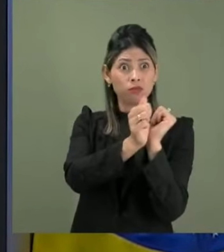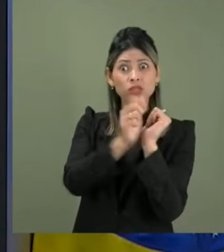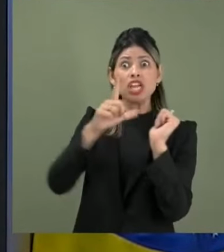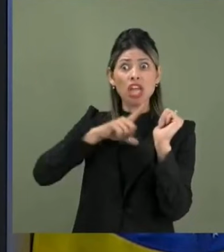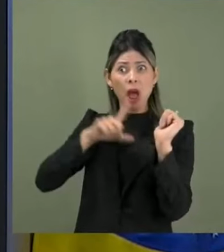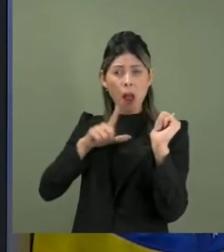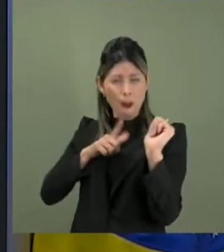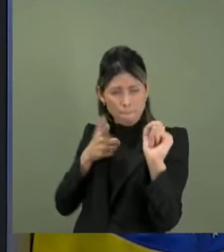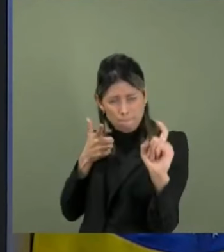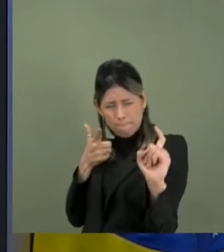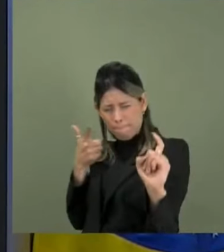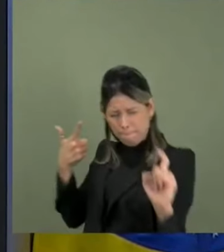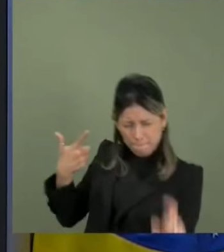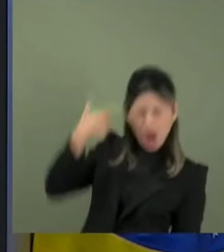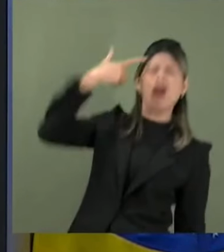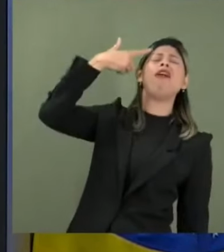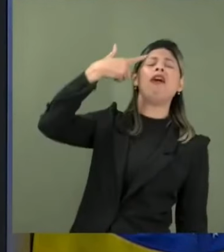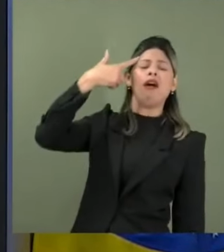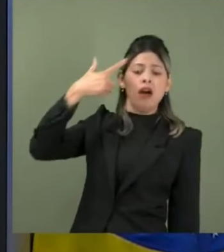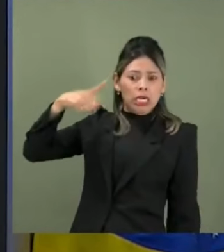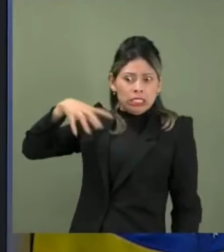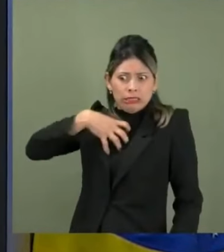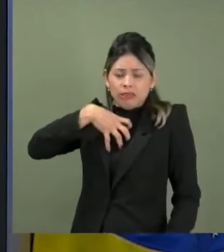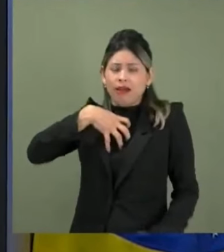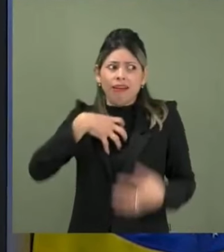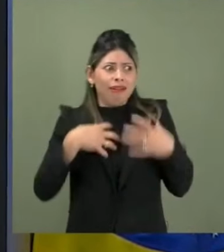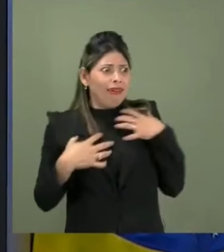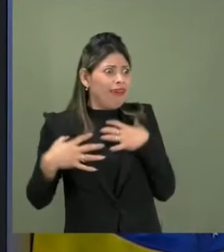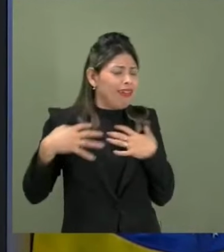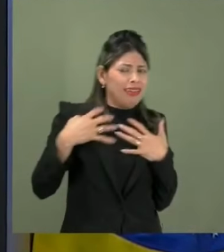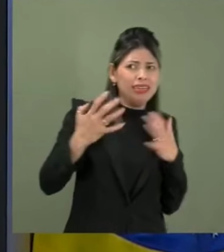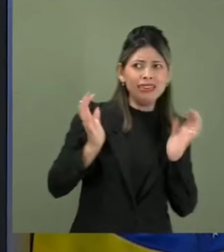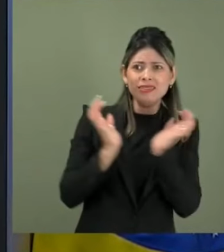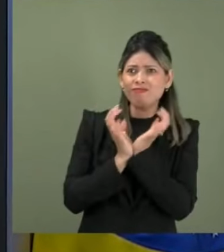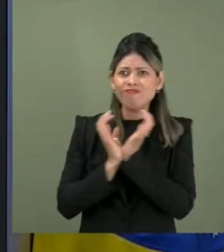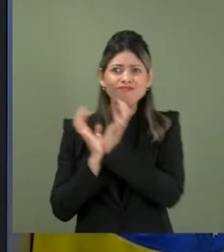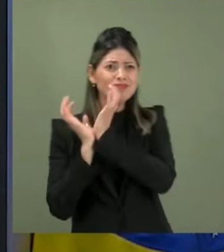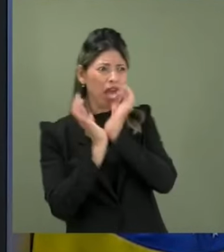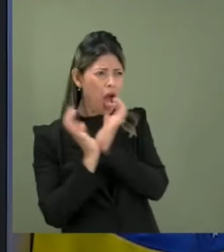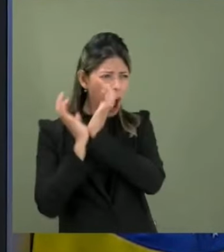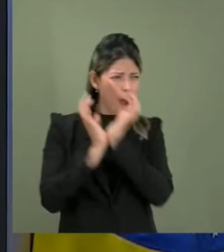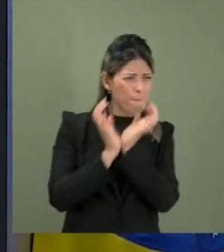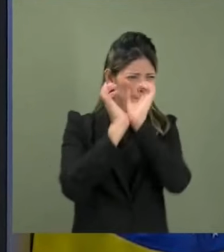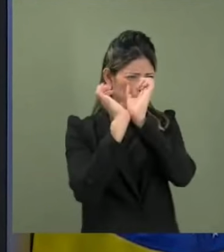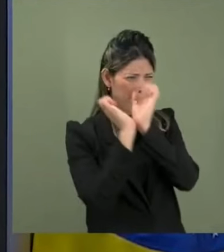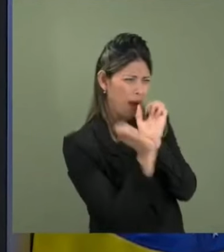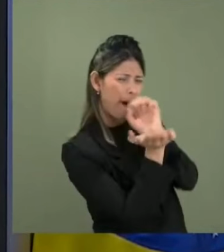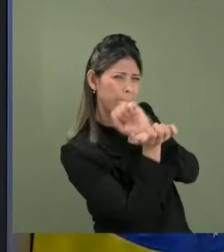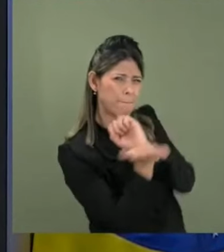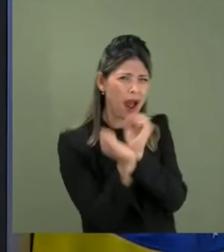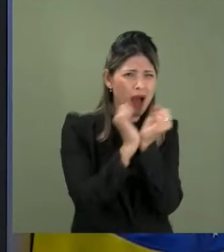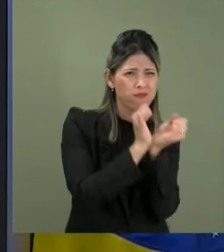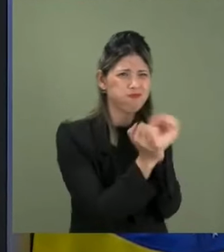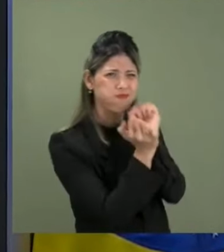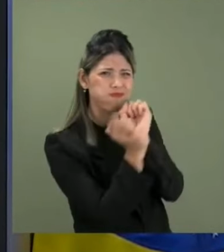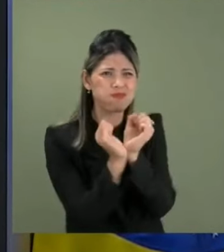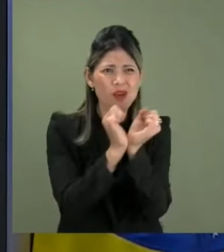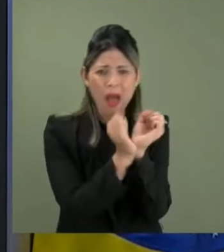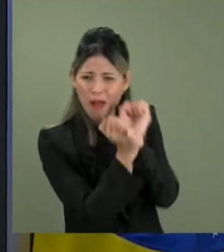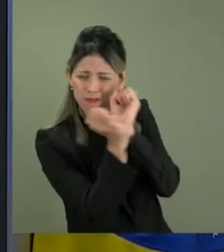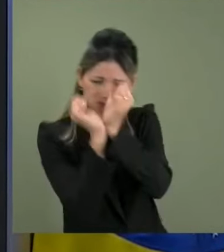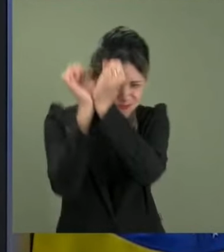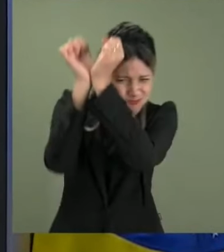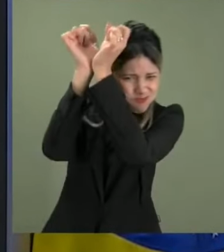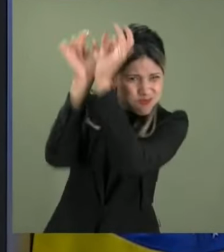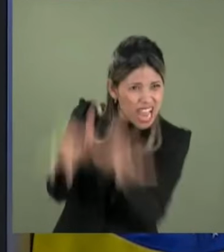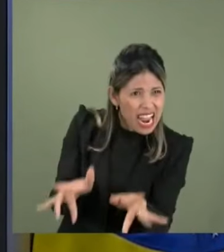tiro na cabeça e todo o grupo, o ramalhete, vamos dizer assim, foi jogado dentro do Danúbio. O morto afundava